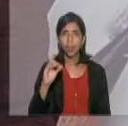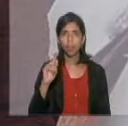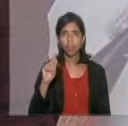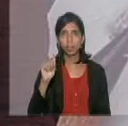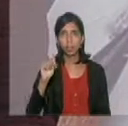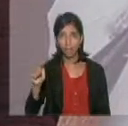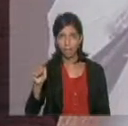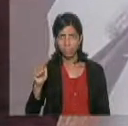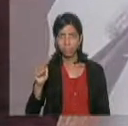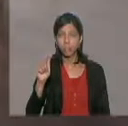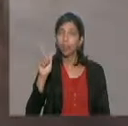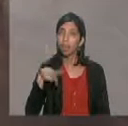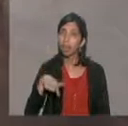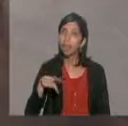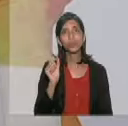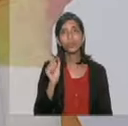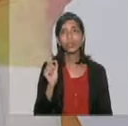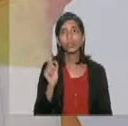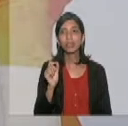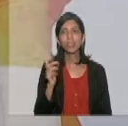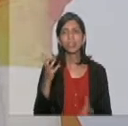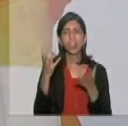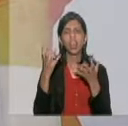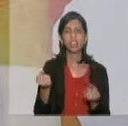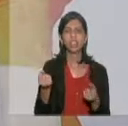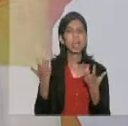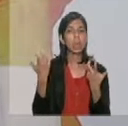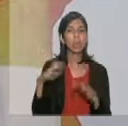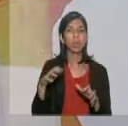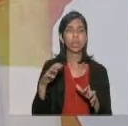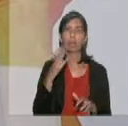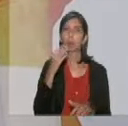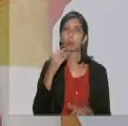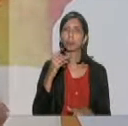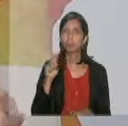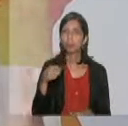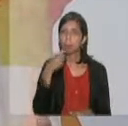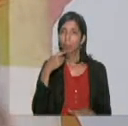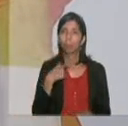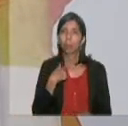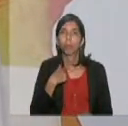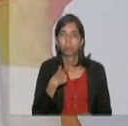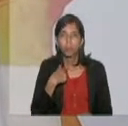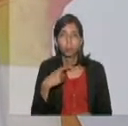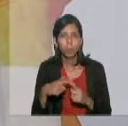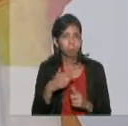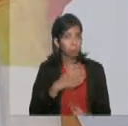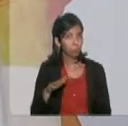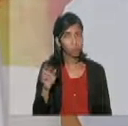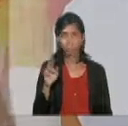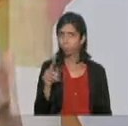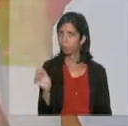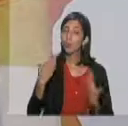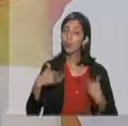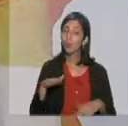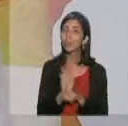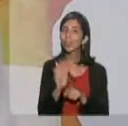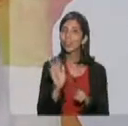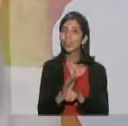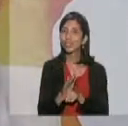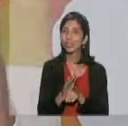pode ficar metade na garganta e metade na boca, isso é perigoso, né? Alimentos que não estejam no ponto de cozimento ideal. E assim, se